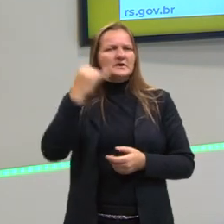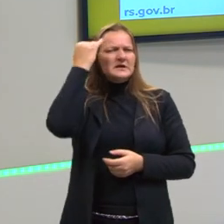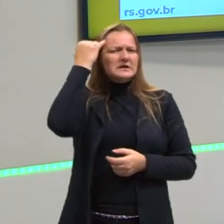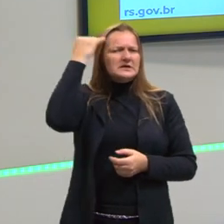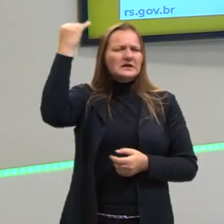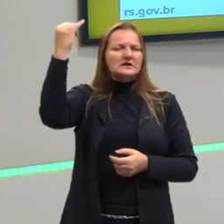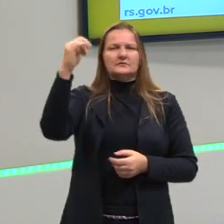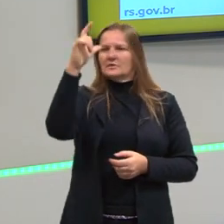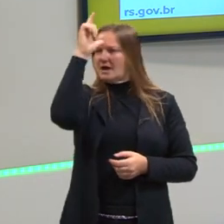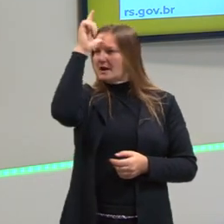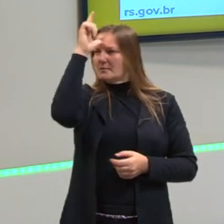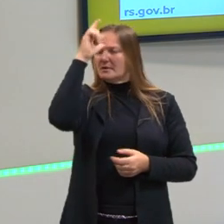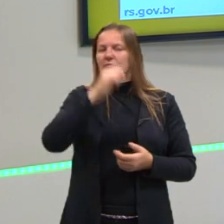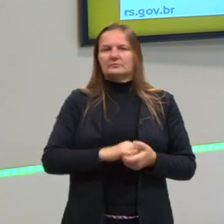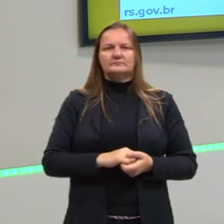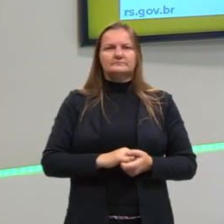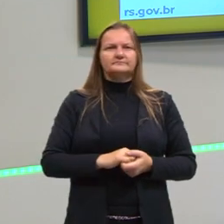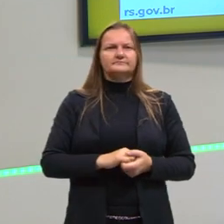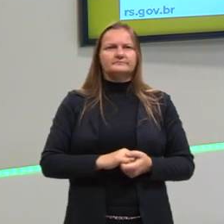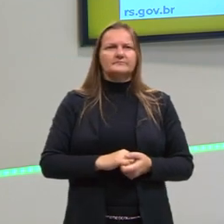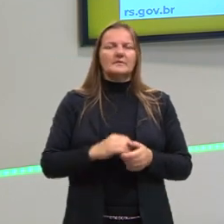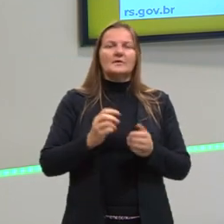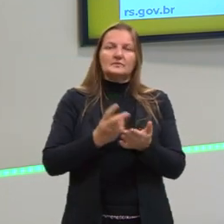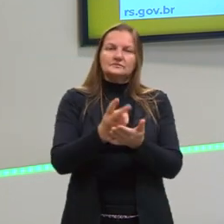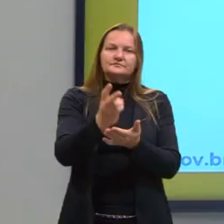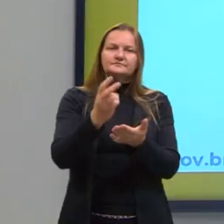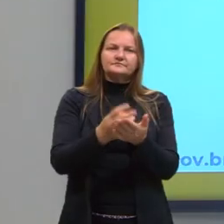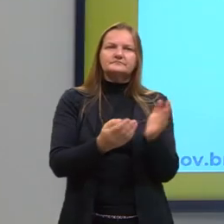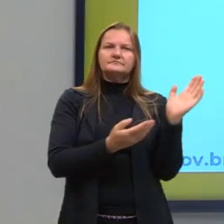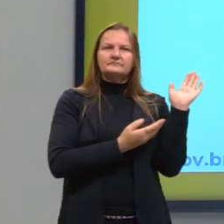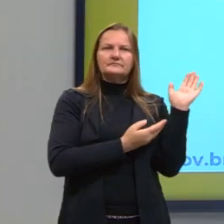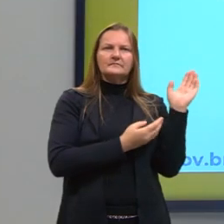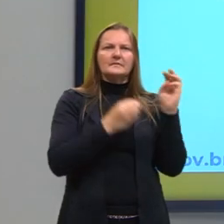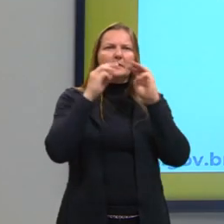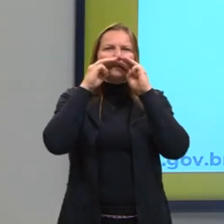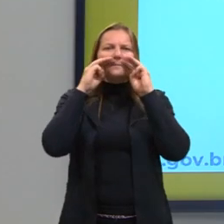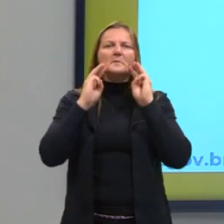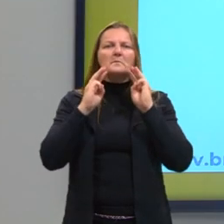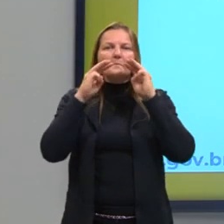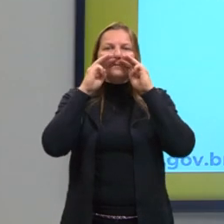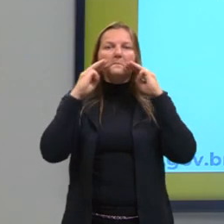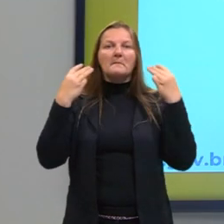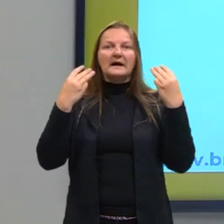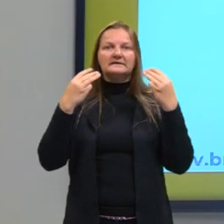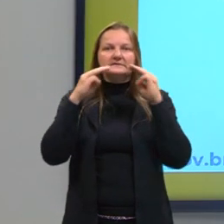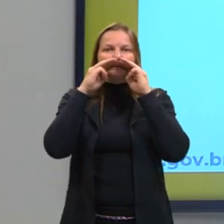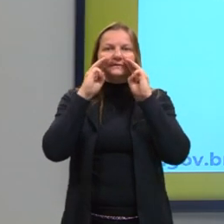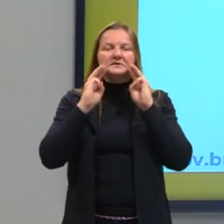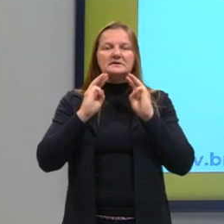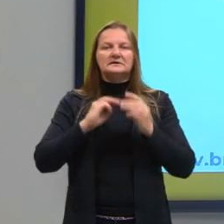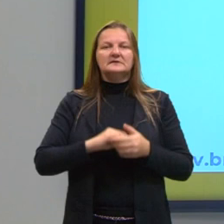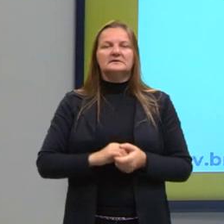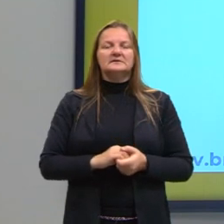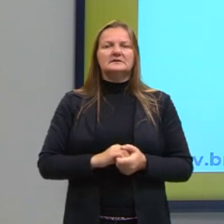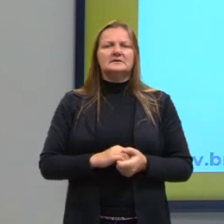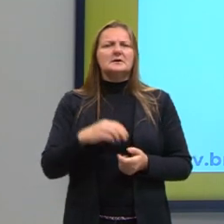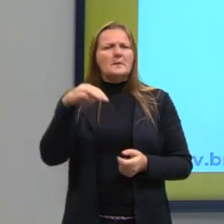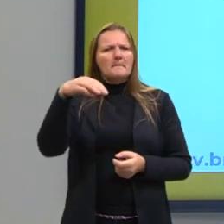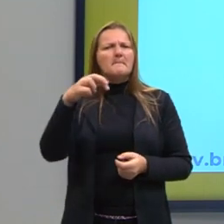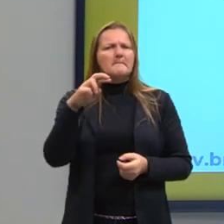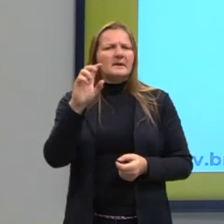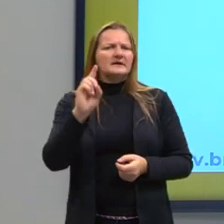alemães o rei deu tá seguindo nós temos um Marques aí o que que o Max vai falar né A gente só vem falando sobre o